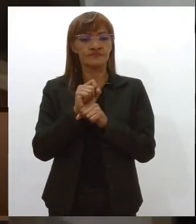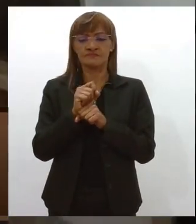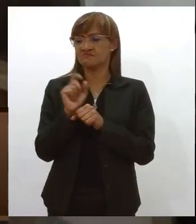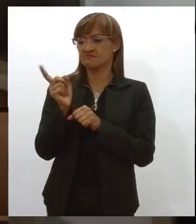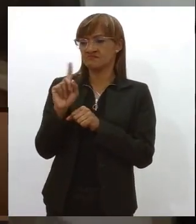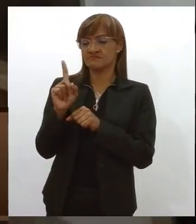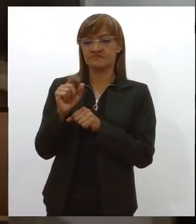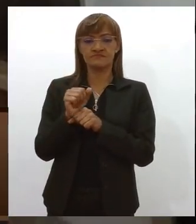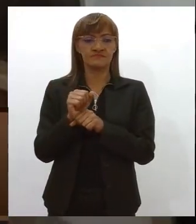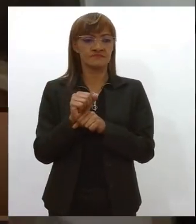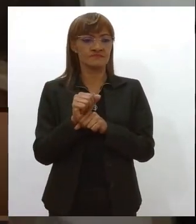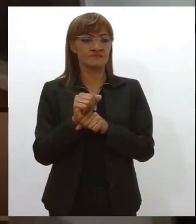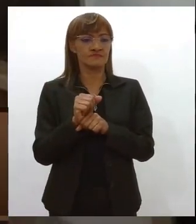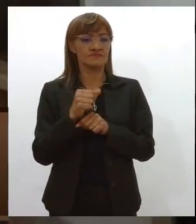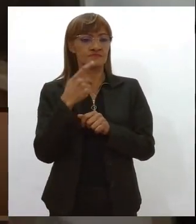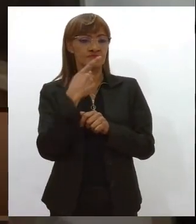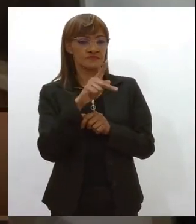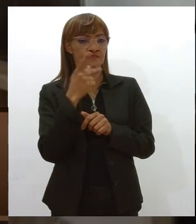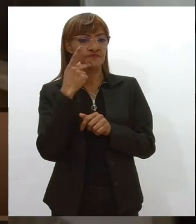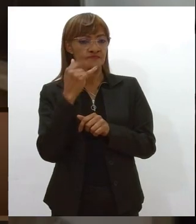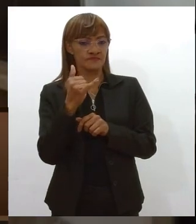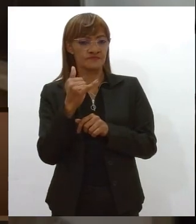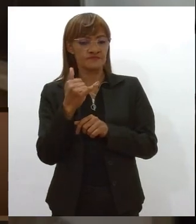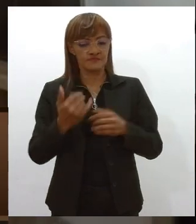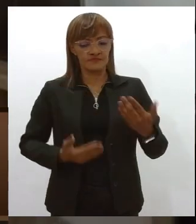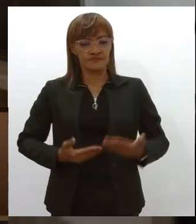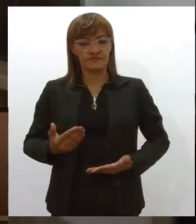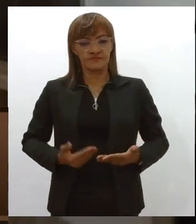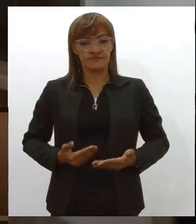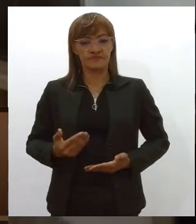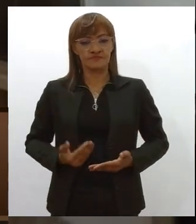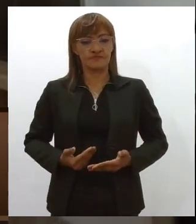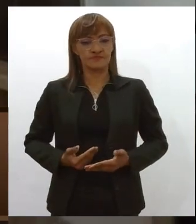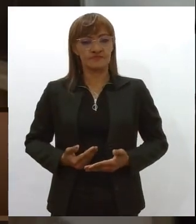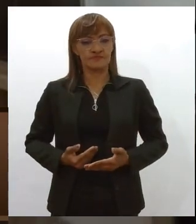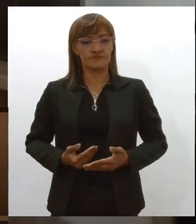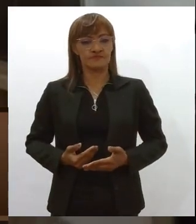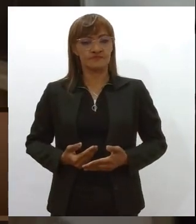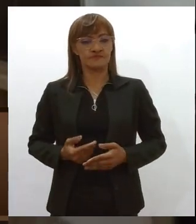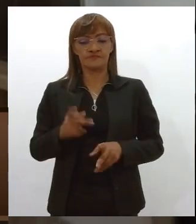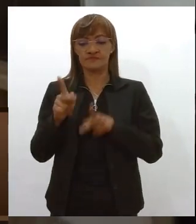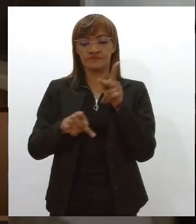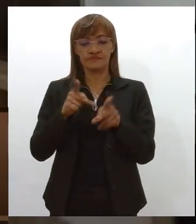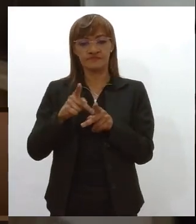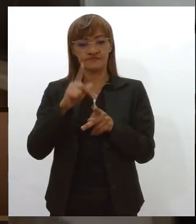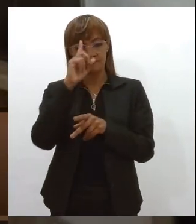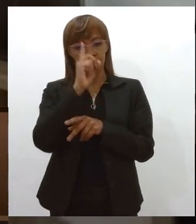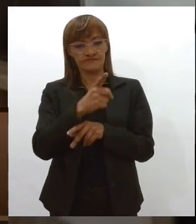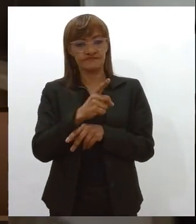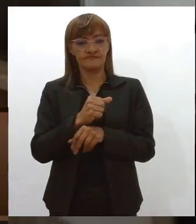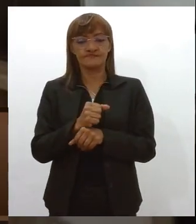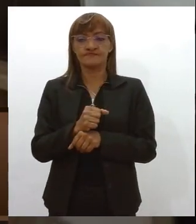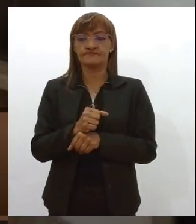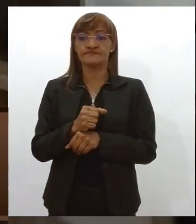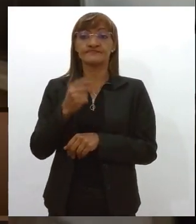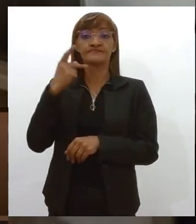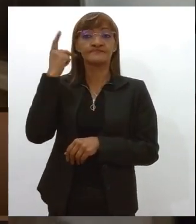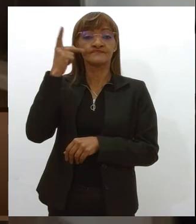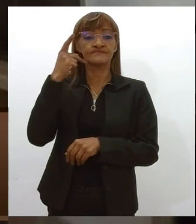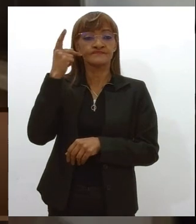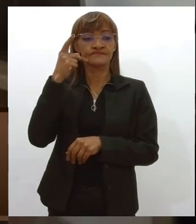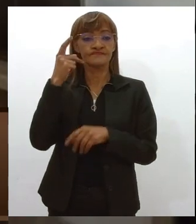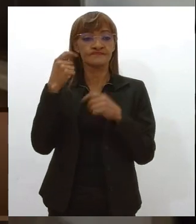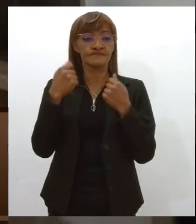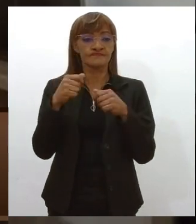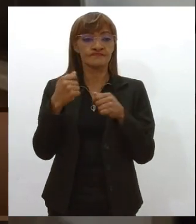disse, seu pai é empregado do povo. Porque realmente um político deve ser isso, um político deve conversar, deve saber o que